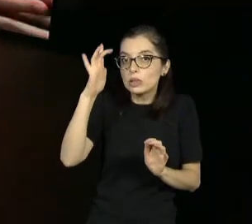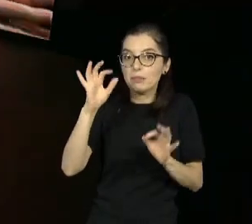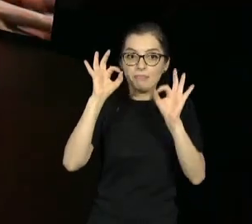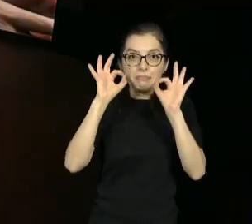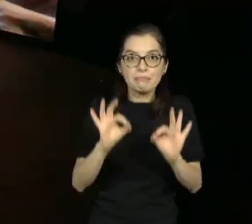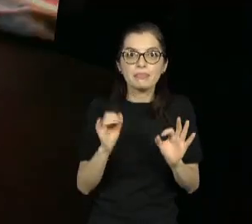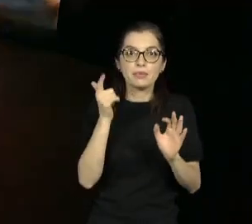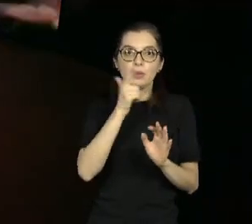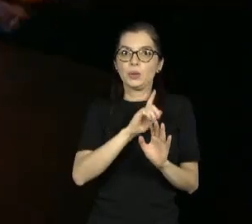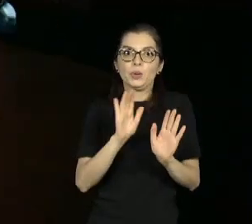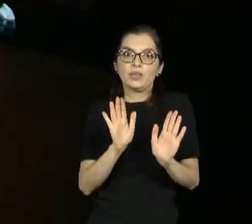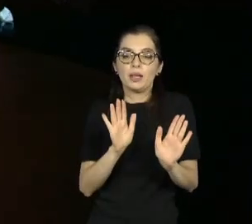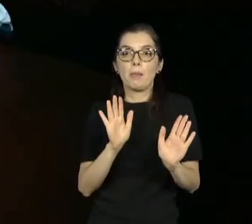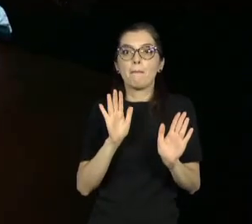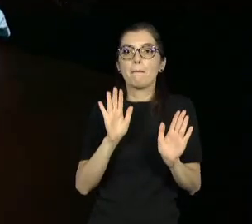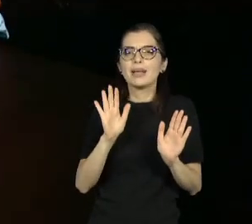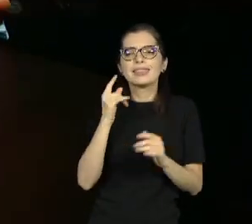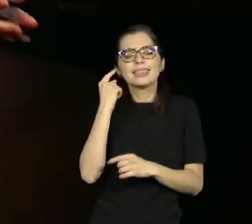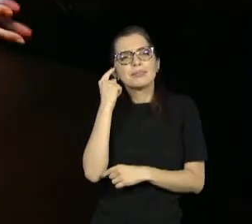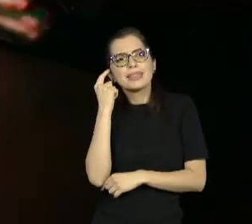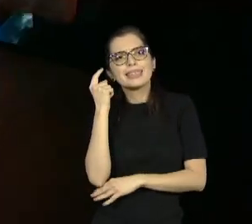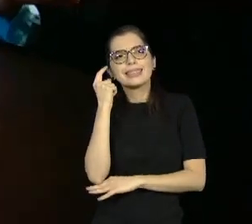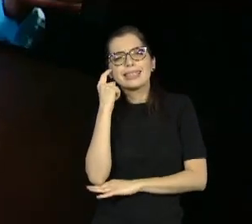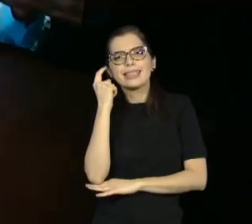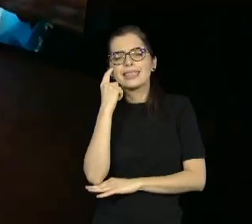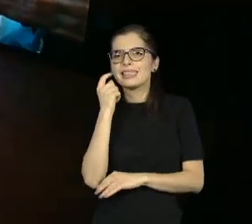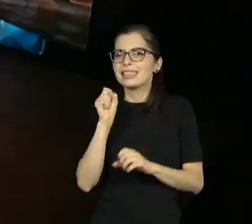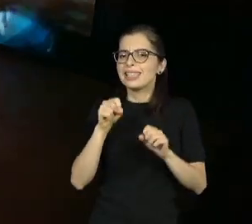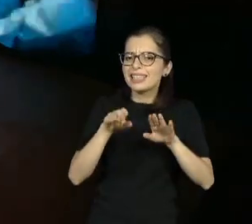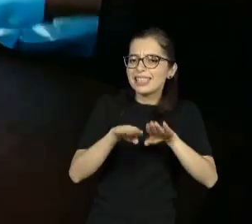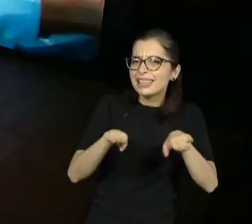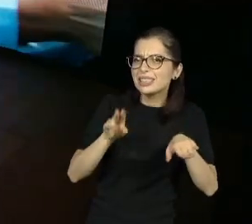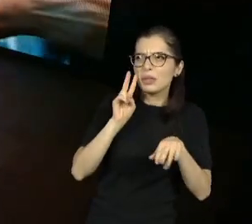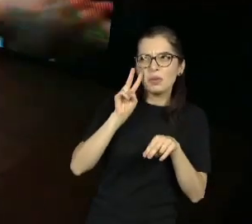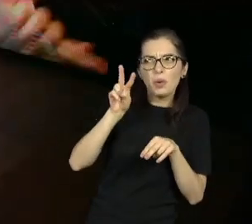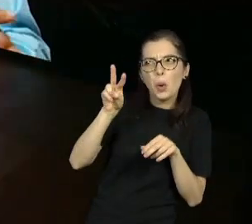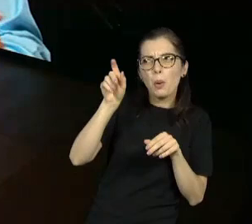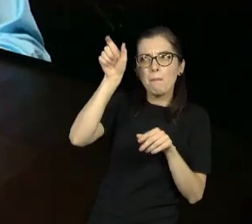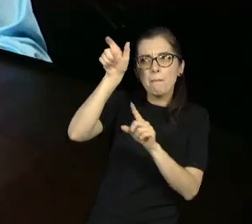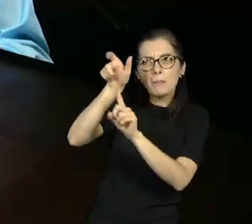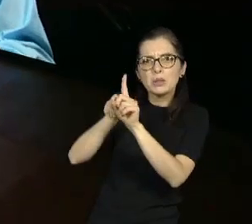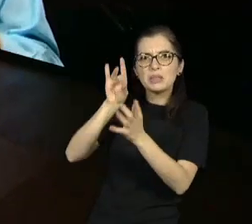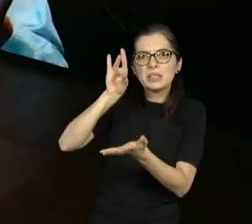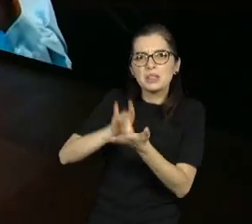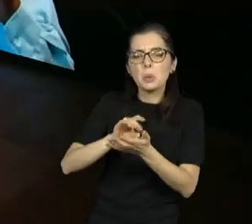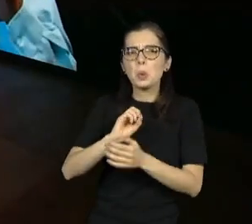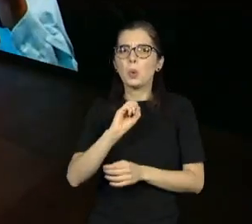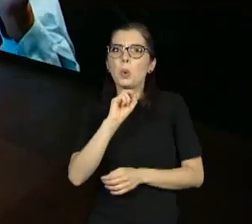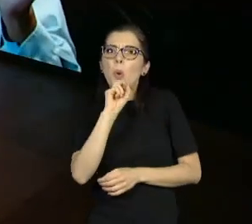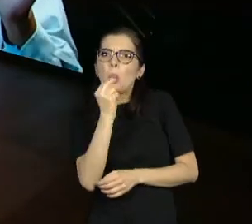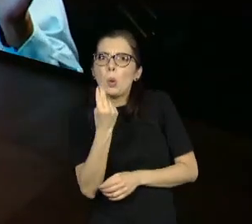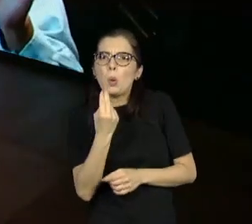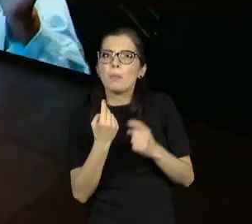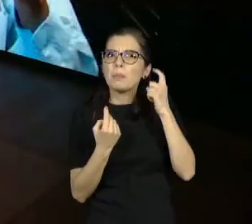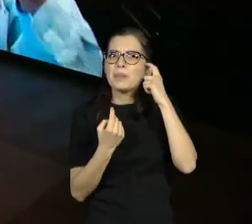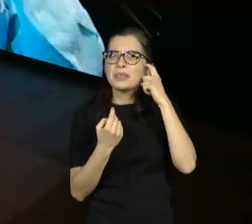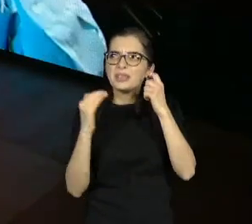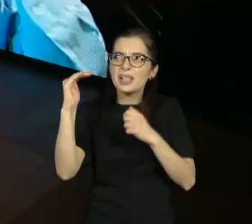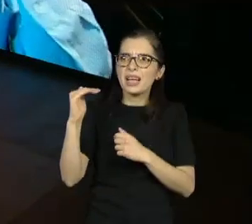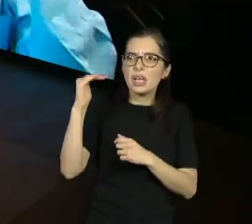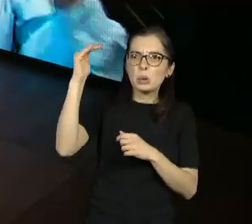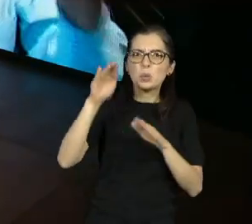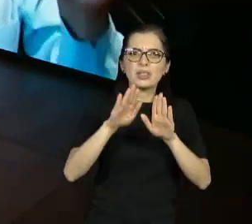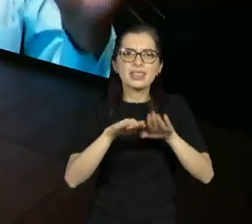ia se parecer com a Turma da Mônica ou ia interpretar os personagens. Eu tinha essa dúvida, né?